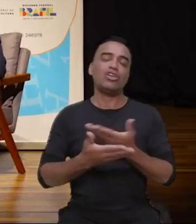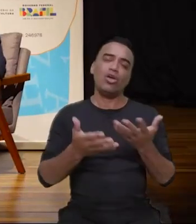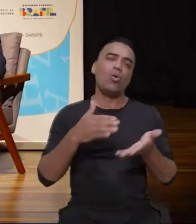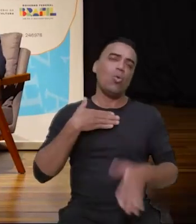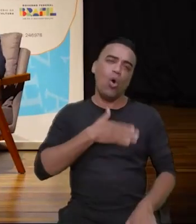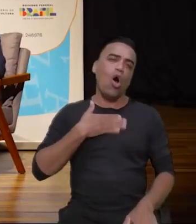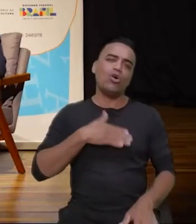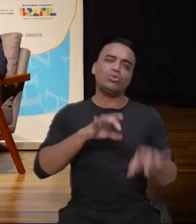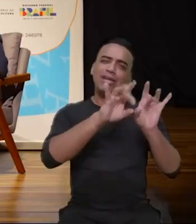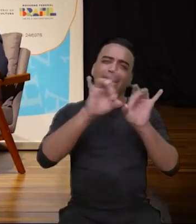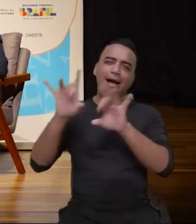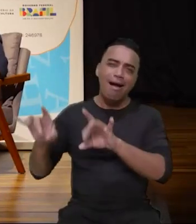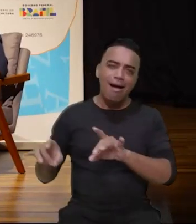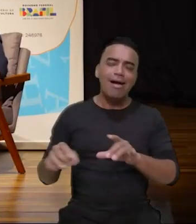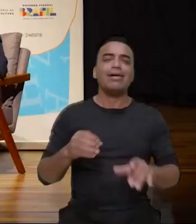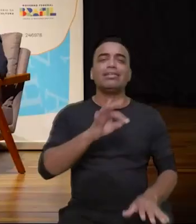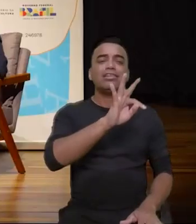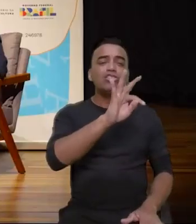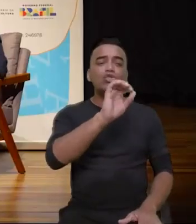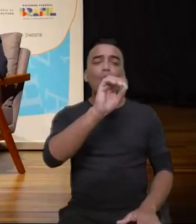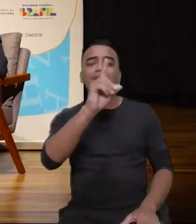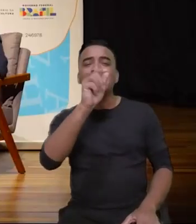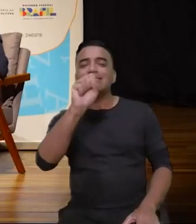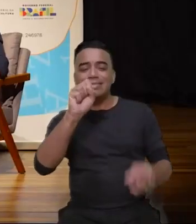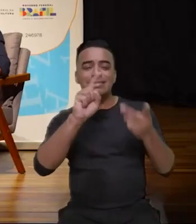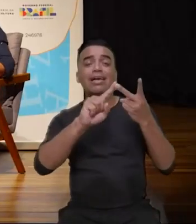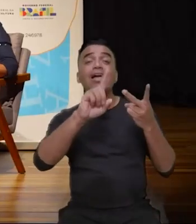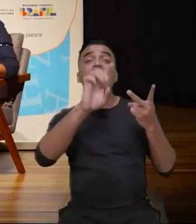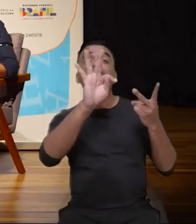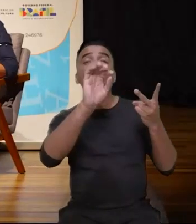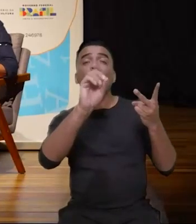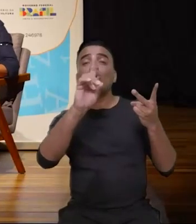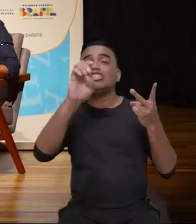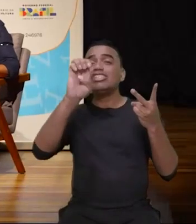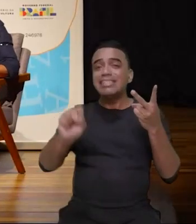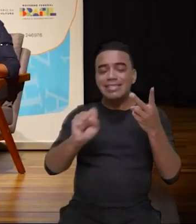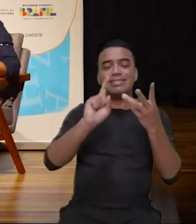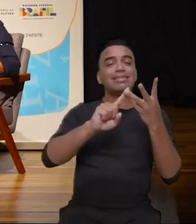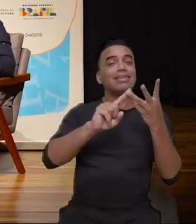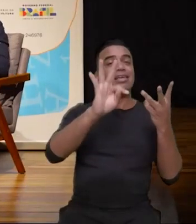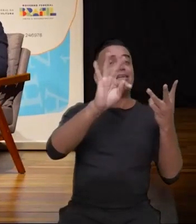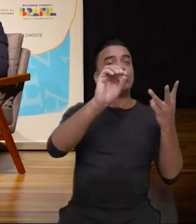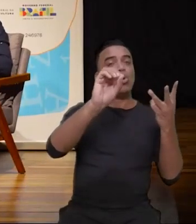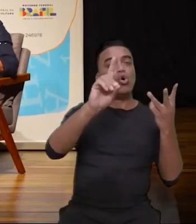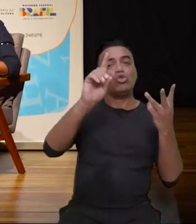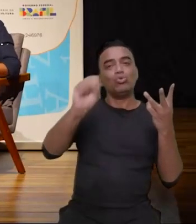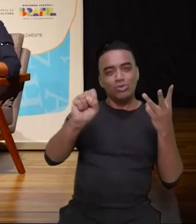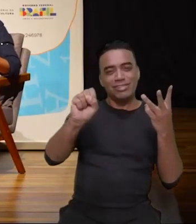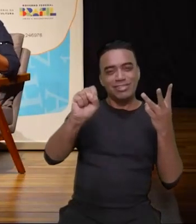eu goste de especificar a todas, a todes e a todos.